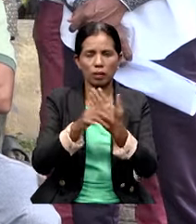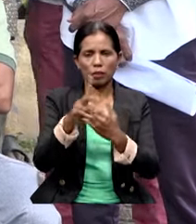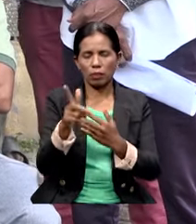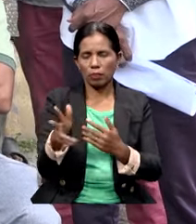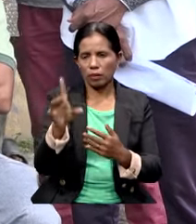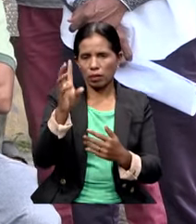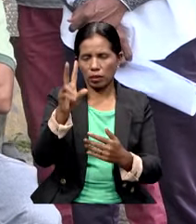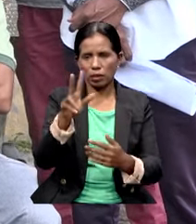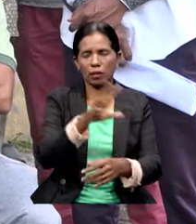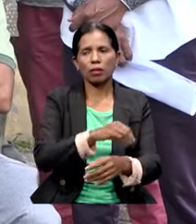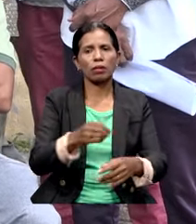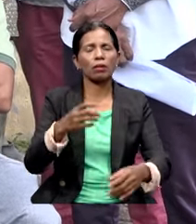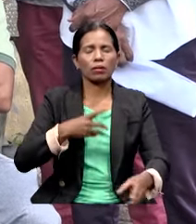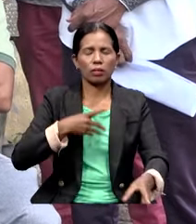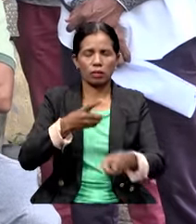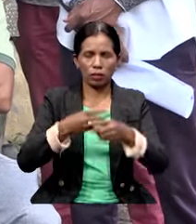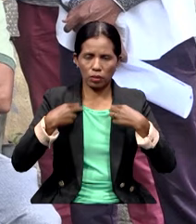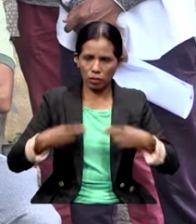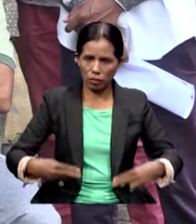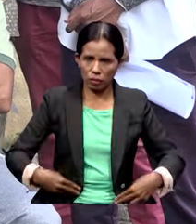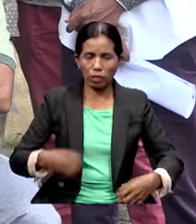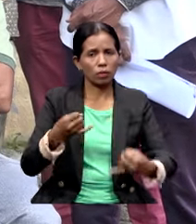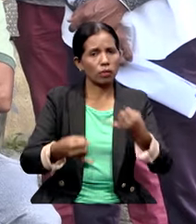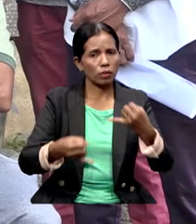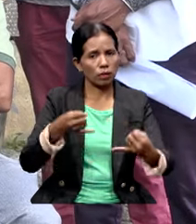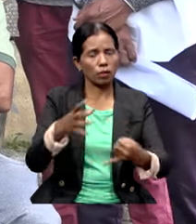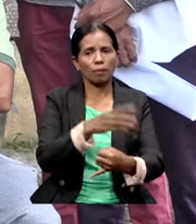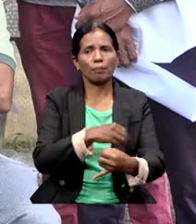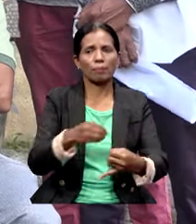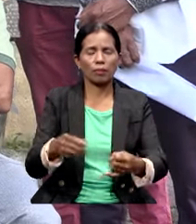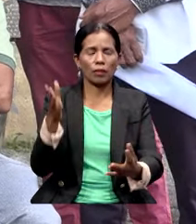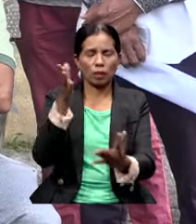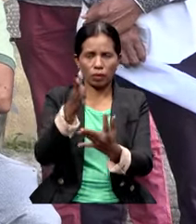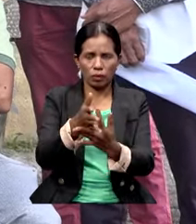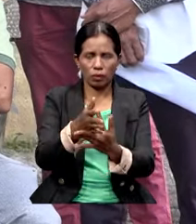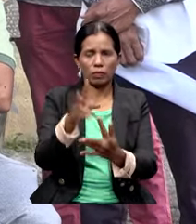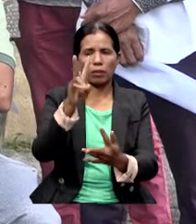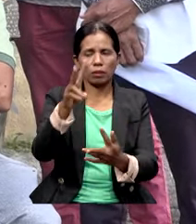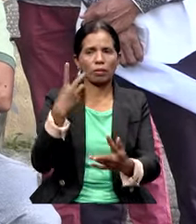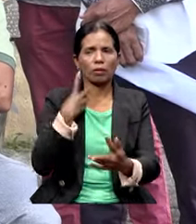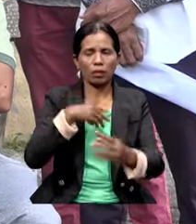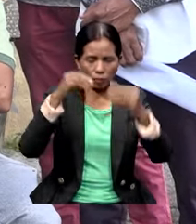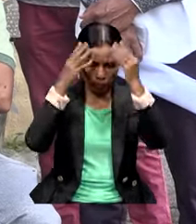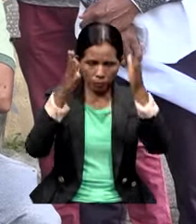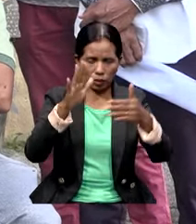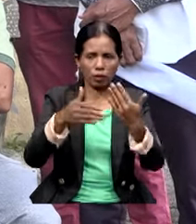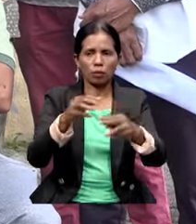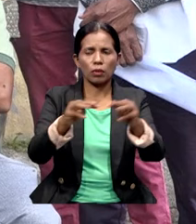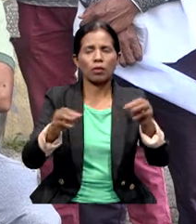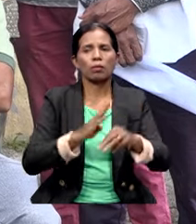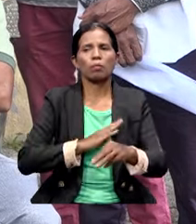Direitos Humanos e Justiça. No carta de notificação, tun ona da rua, mai ami professor reclamante município